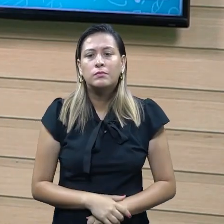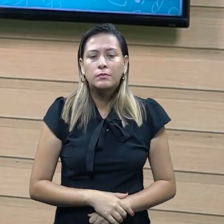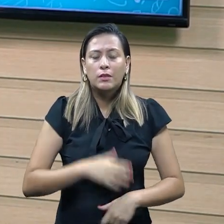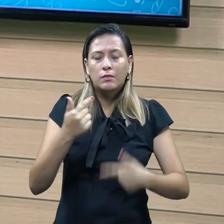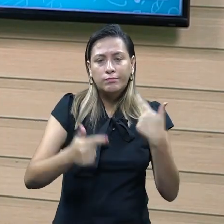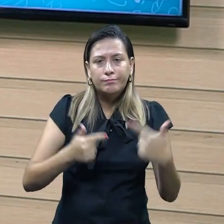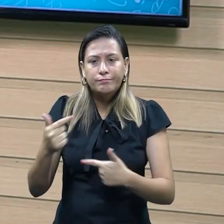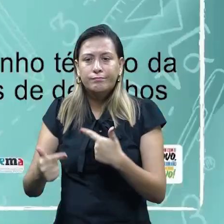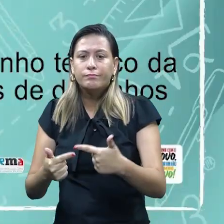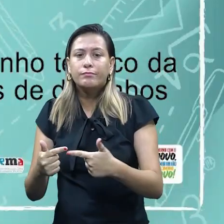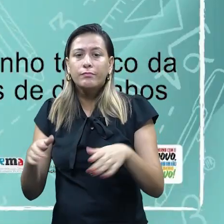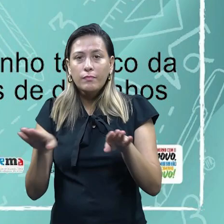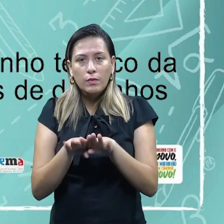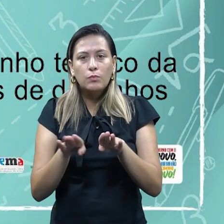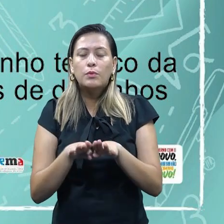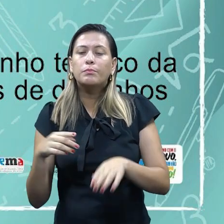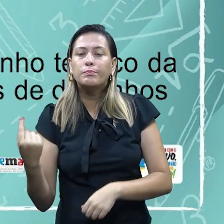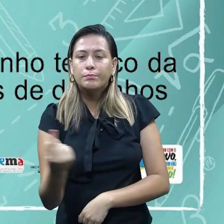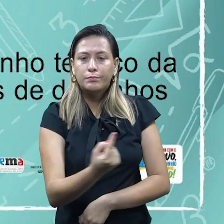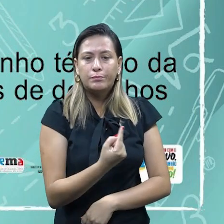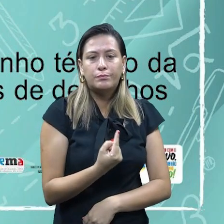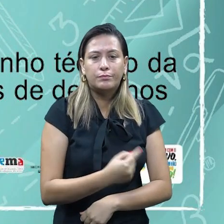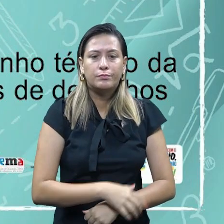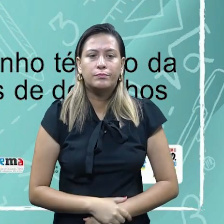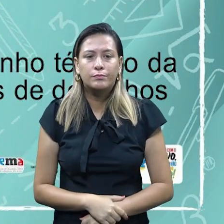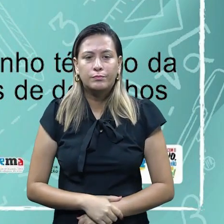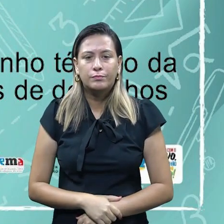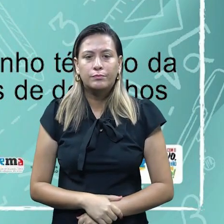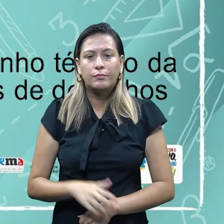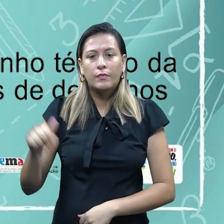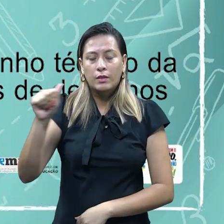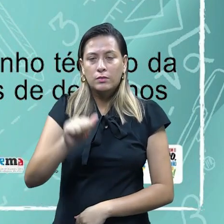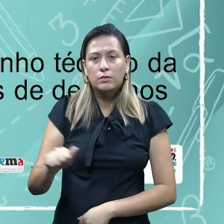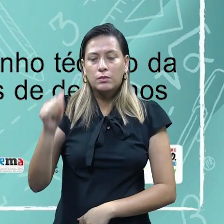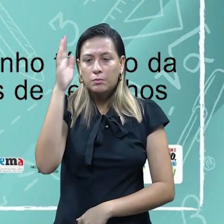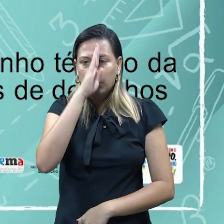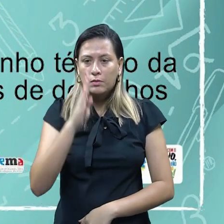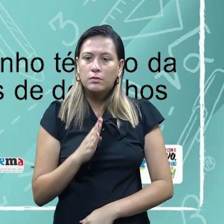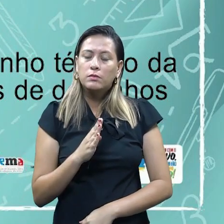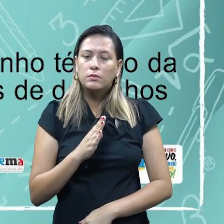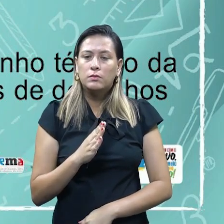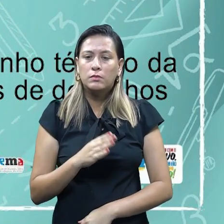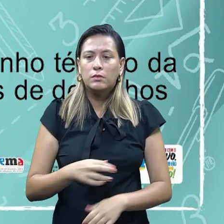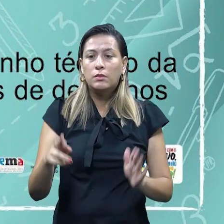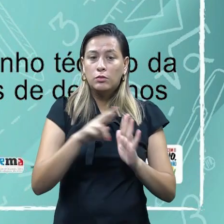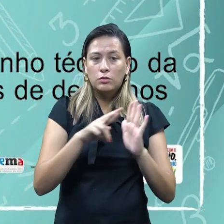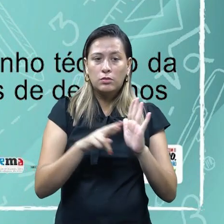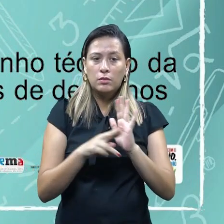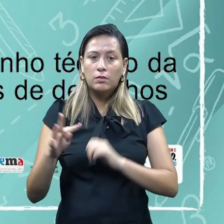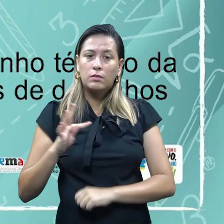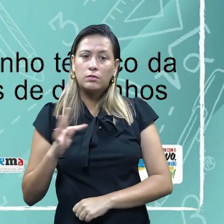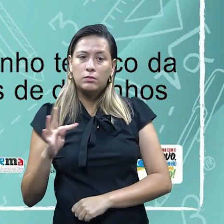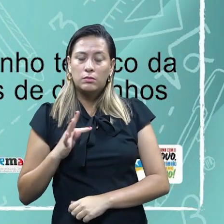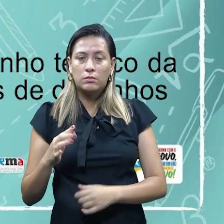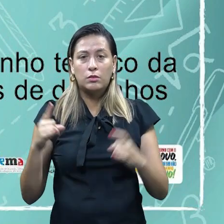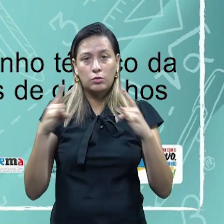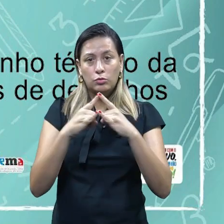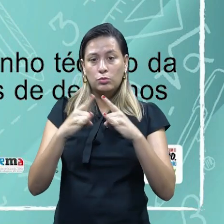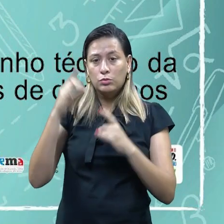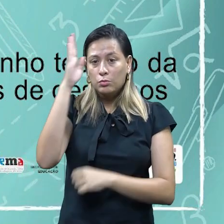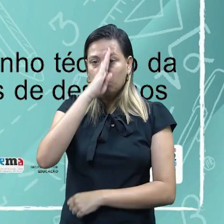inclusive o nosso. A sigla é para a Associação Brasileira de Normas Técnicas, é a instituição brasileira